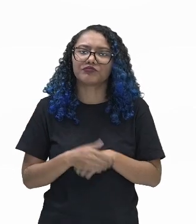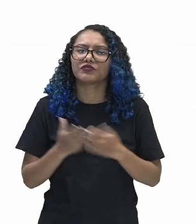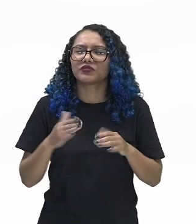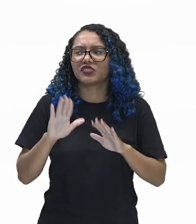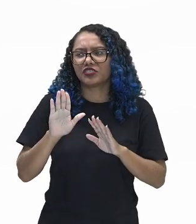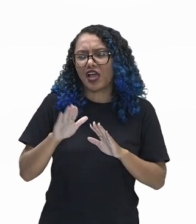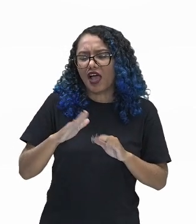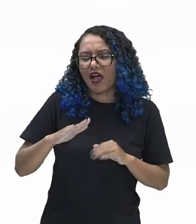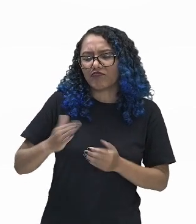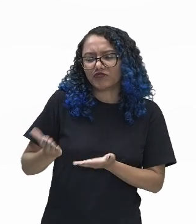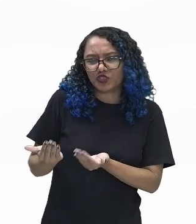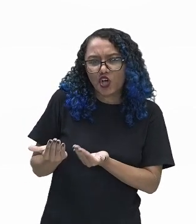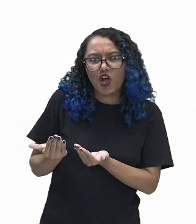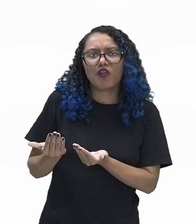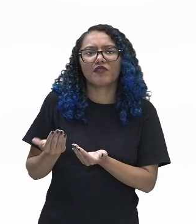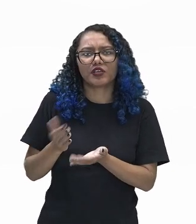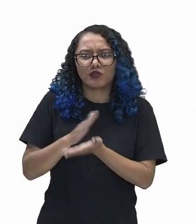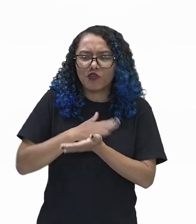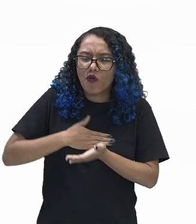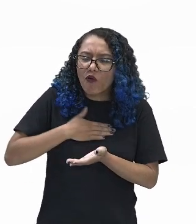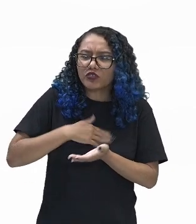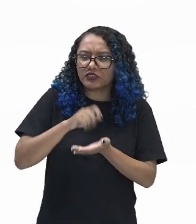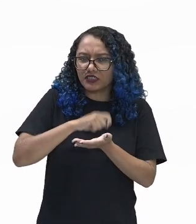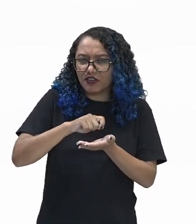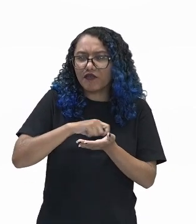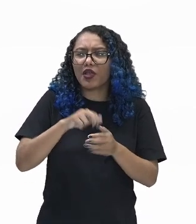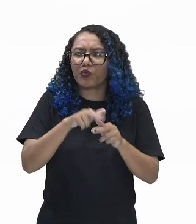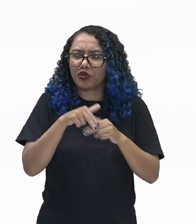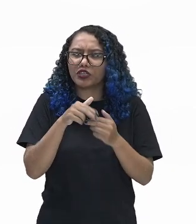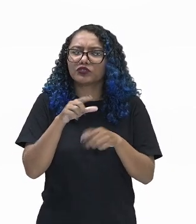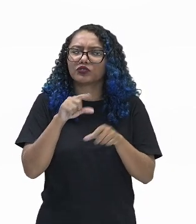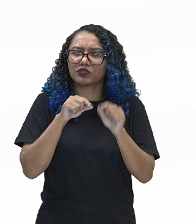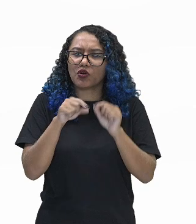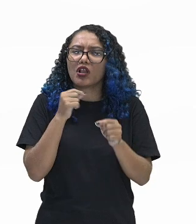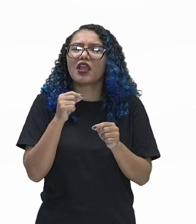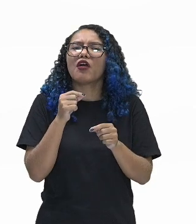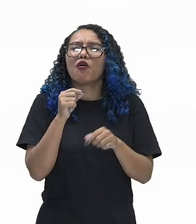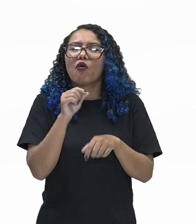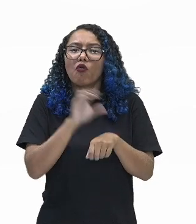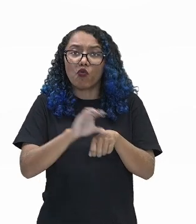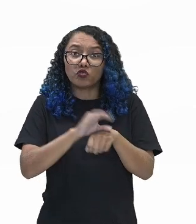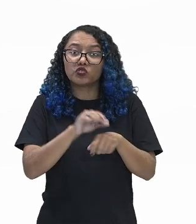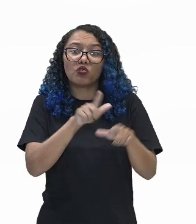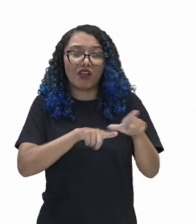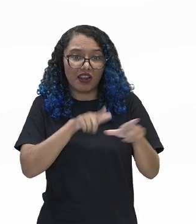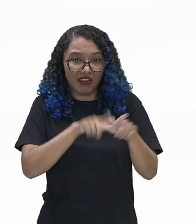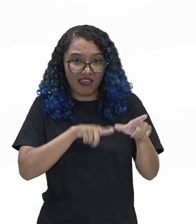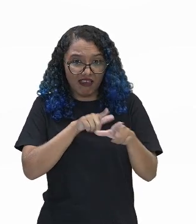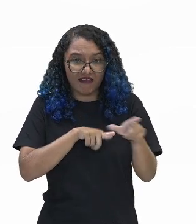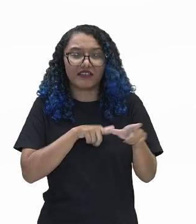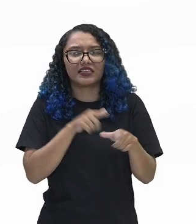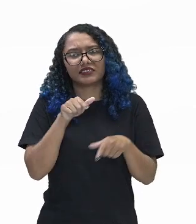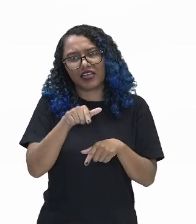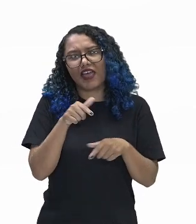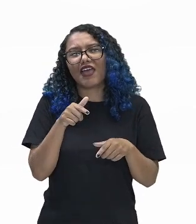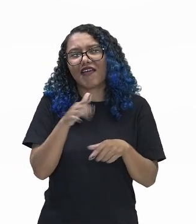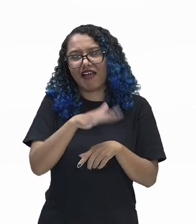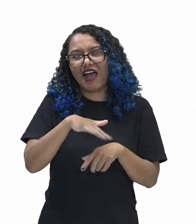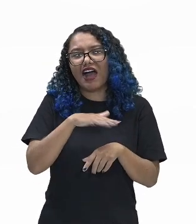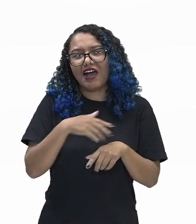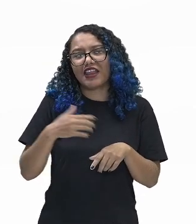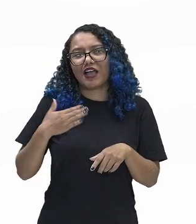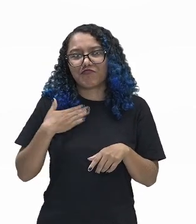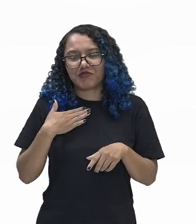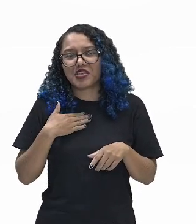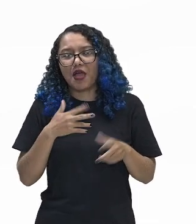escrever, o que a levou à Faculdade de Letras na Universidade Federal de Pernambuco. Então, gente, ela é basicamente da mesma área que eu, porque eu também fiz letras,